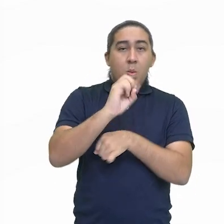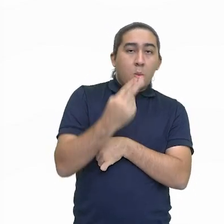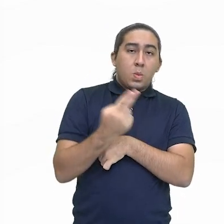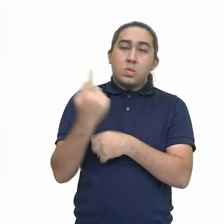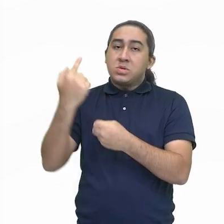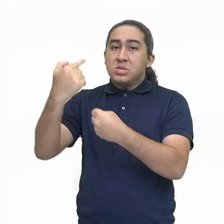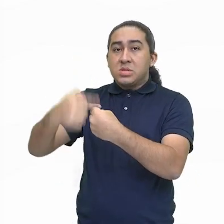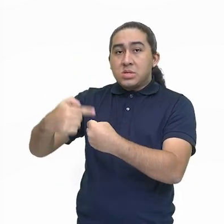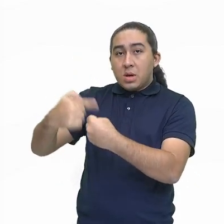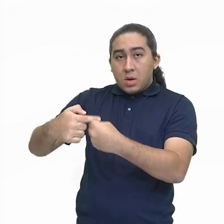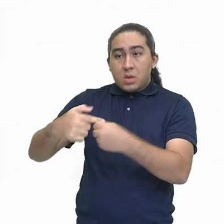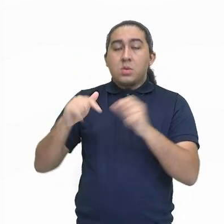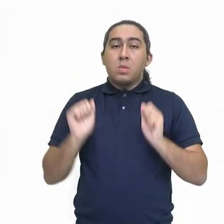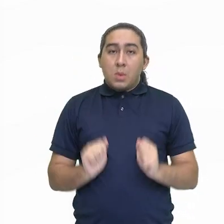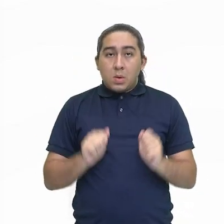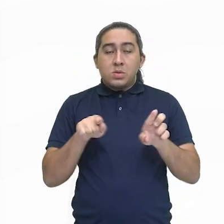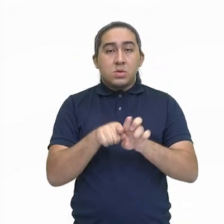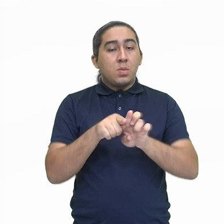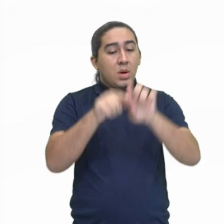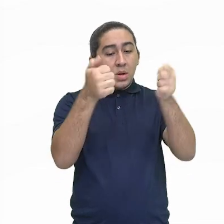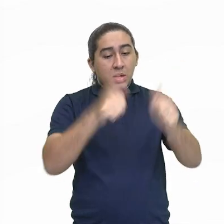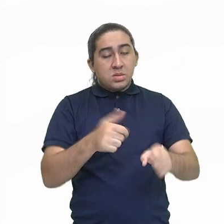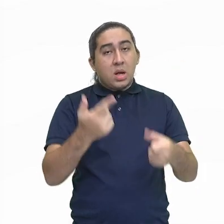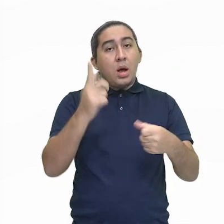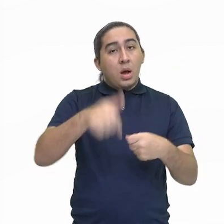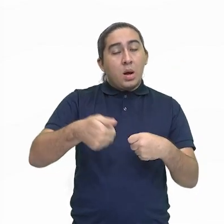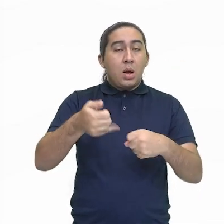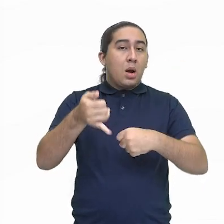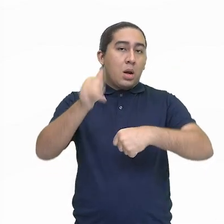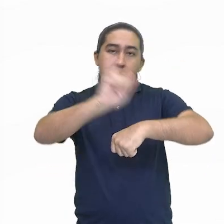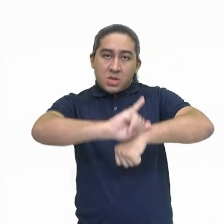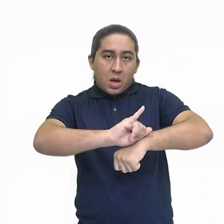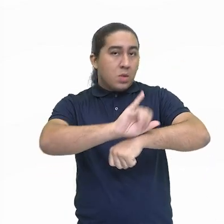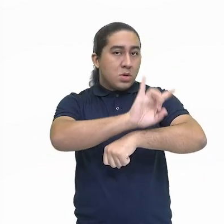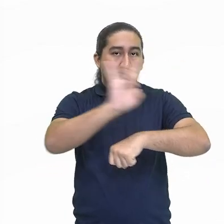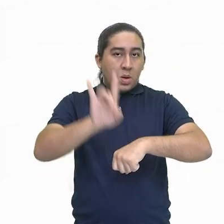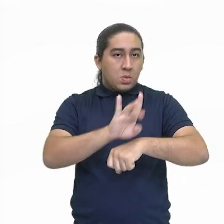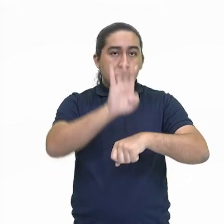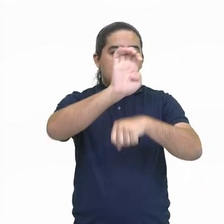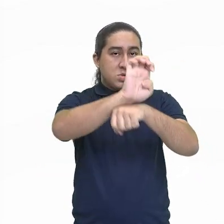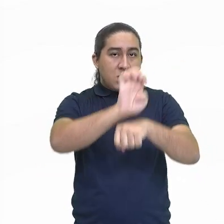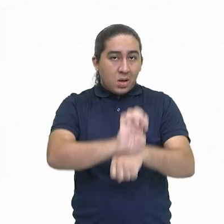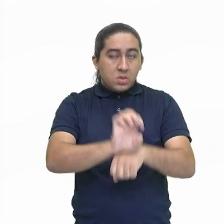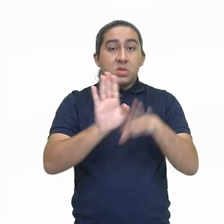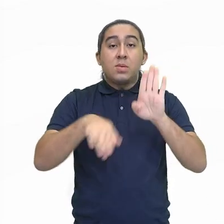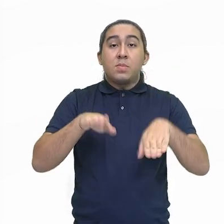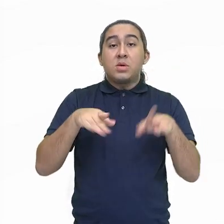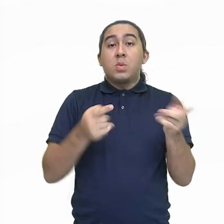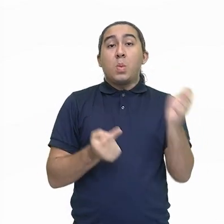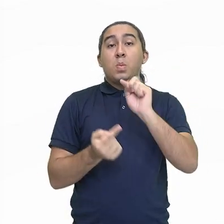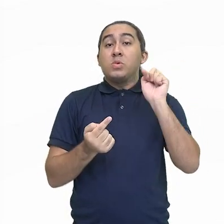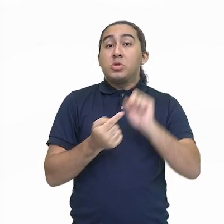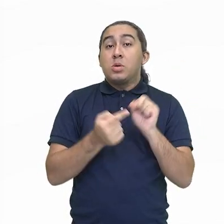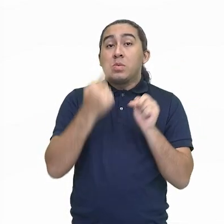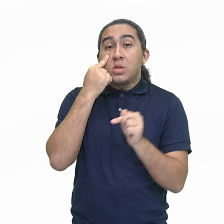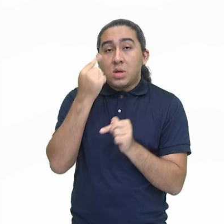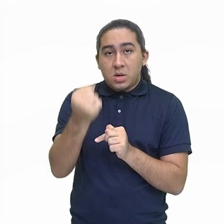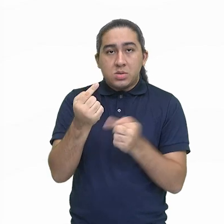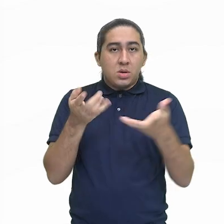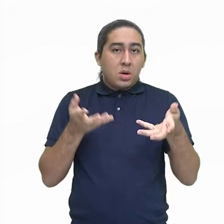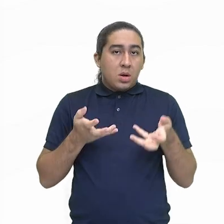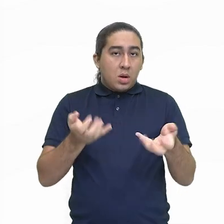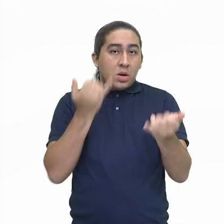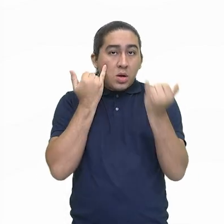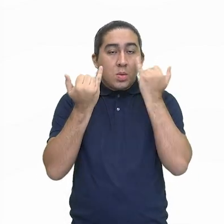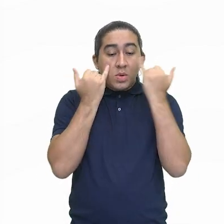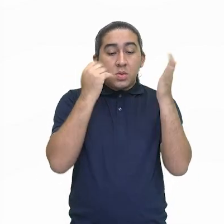cidades, posso verificar as capitais, né, de cada um dos estados, vai depender do objetivo em que eu estou ali